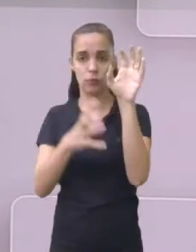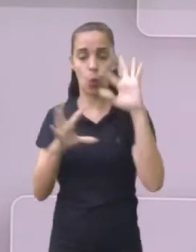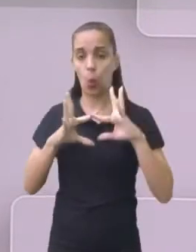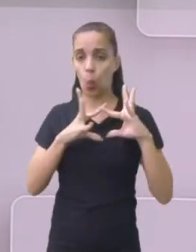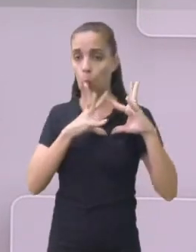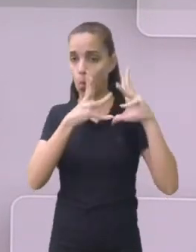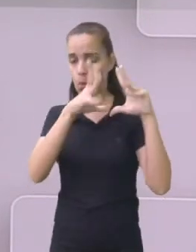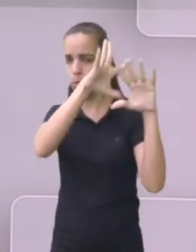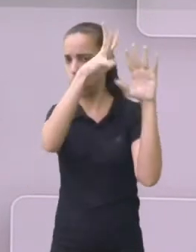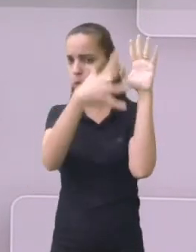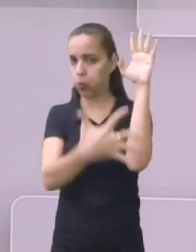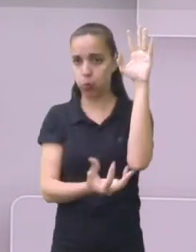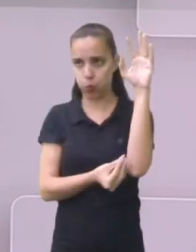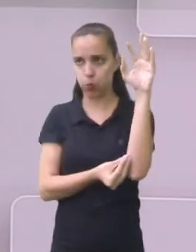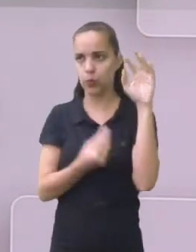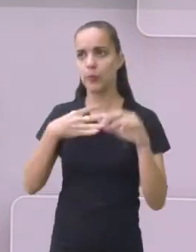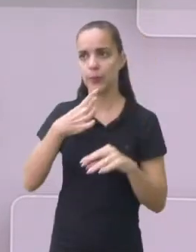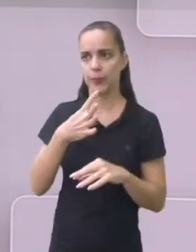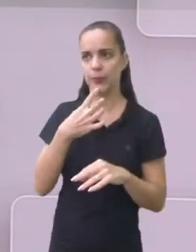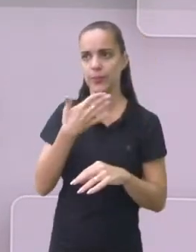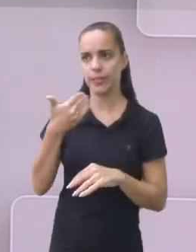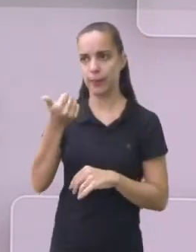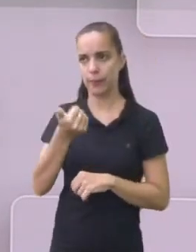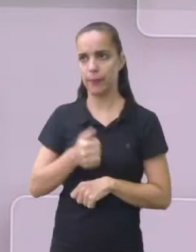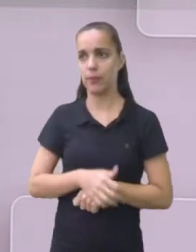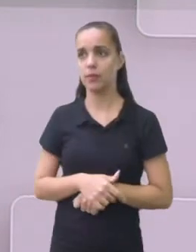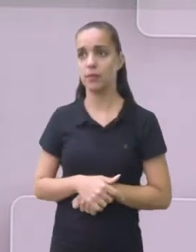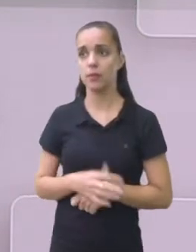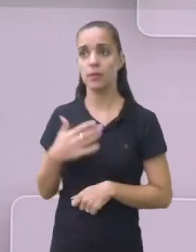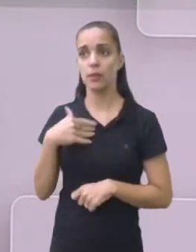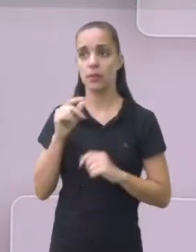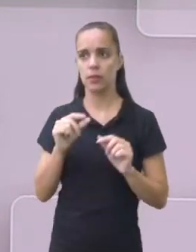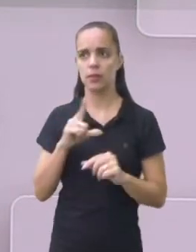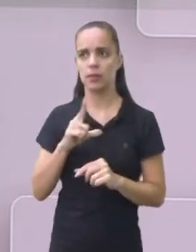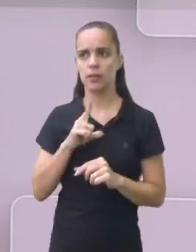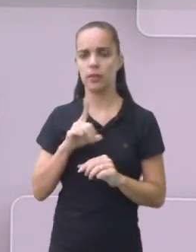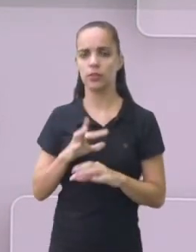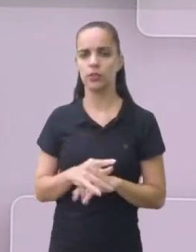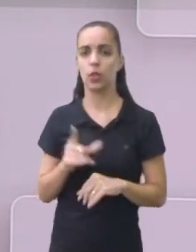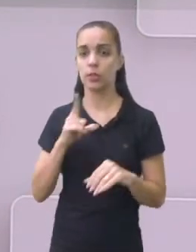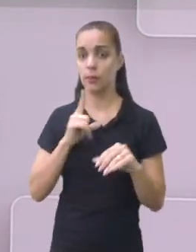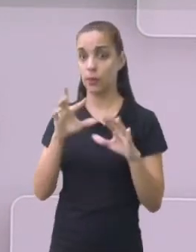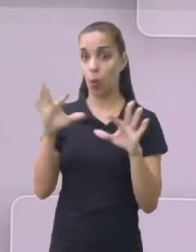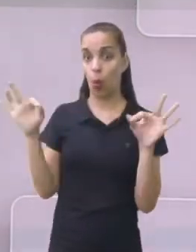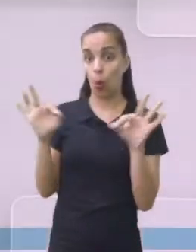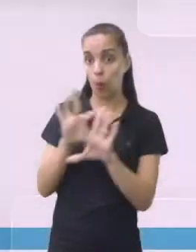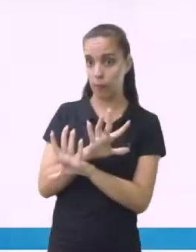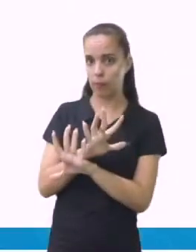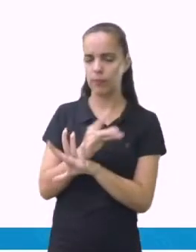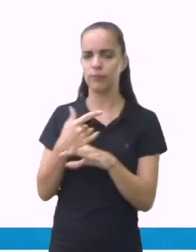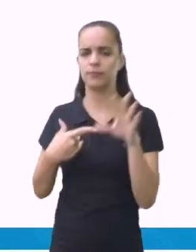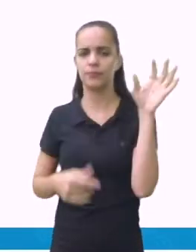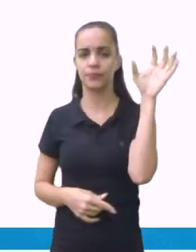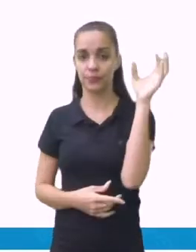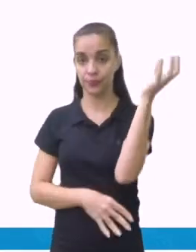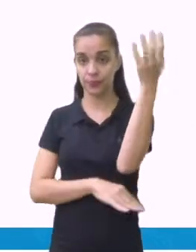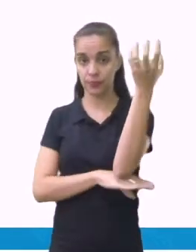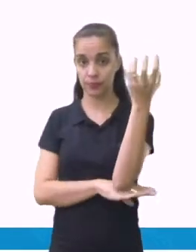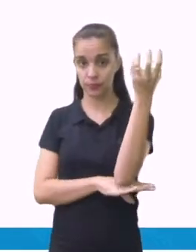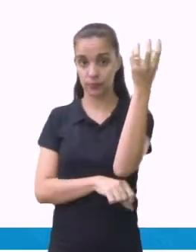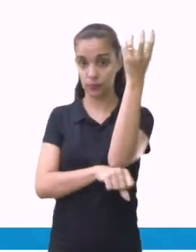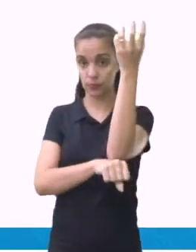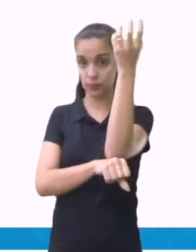tá bom? E aí, em uma planta completa, nós temos todas essas partes. Temos